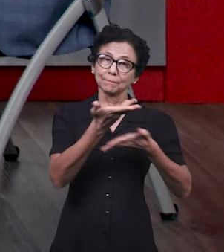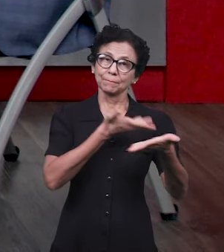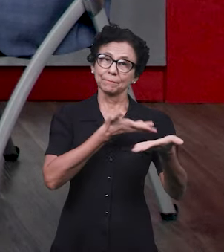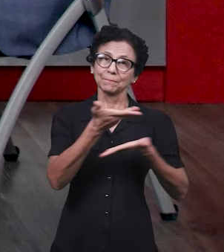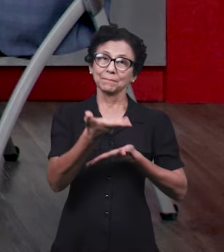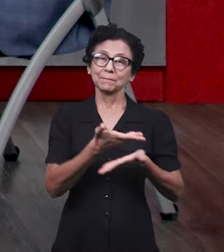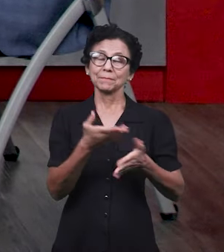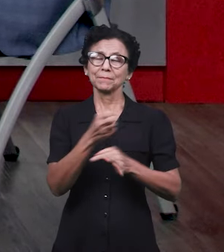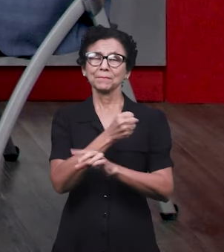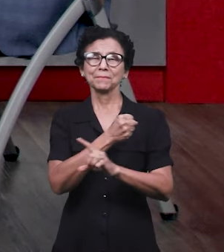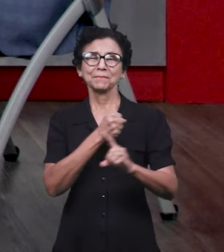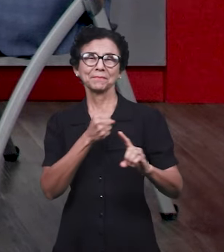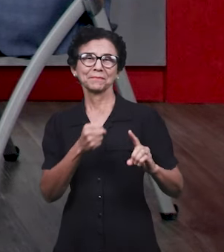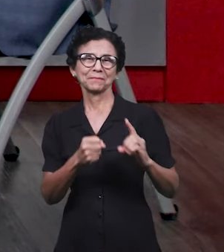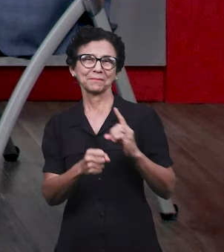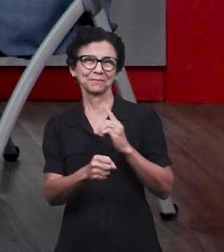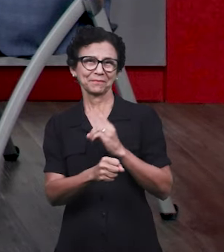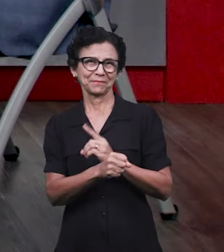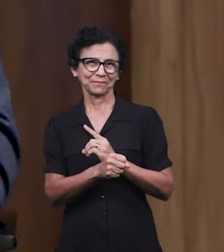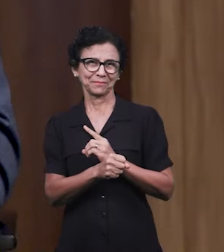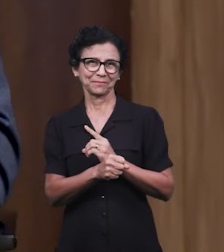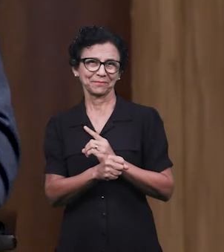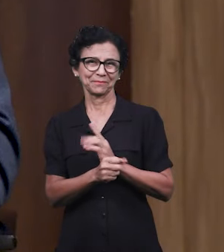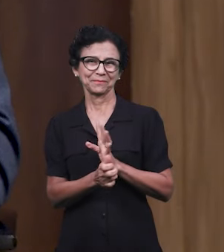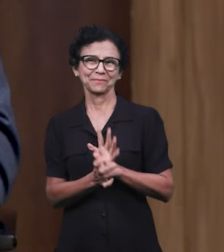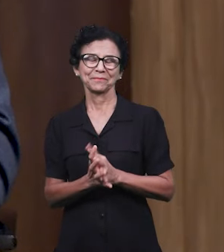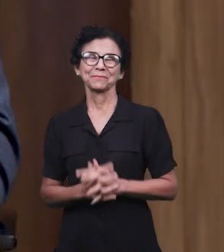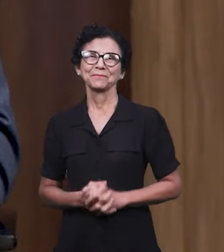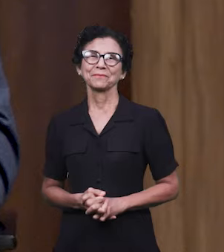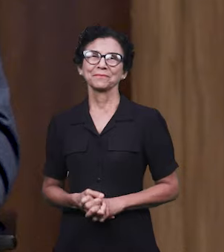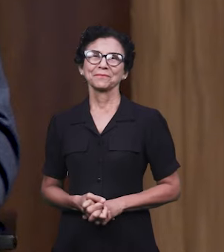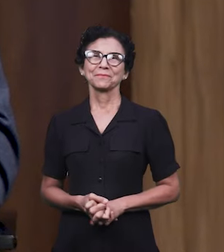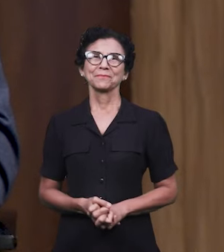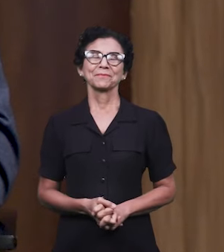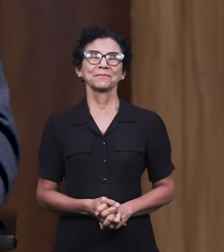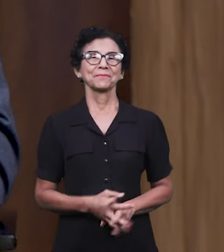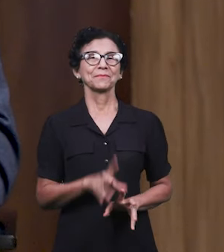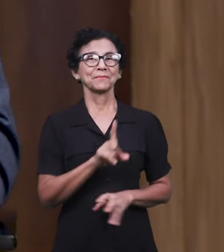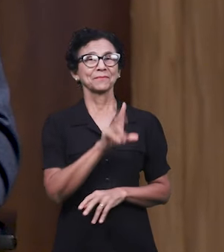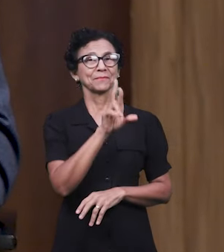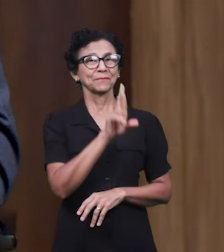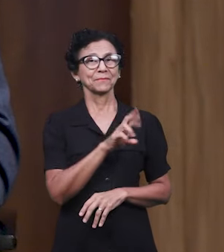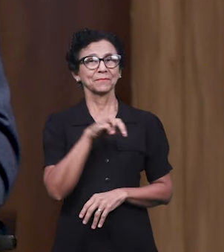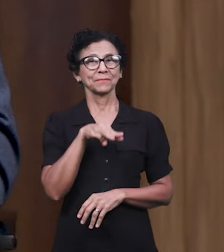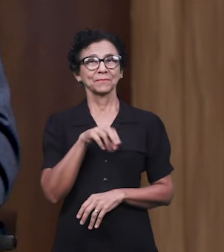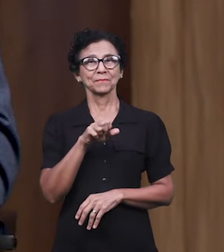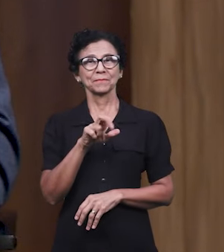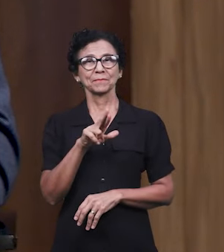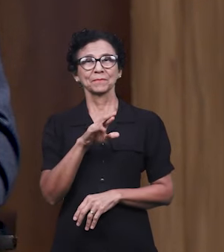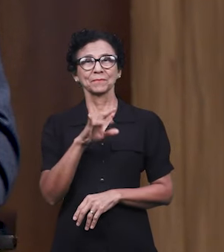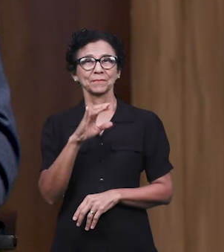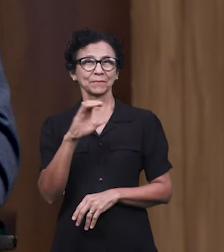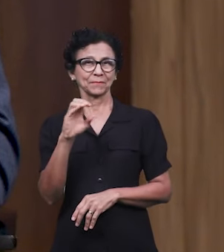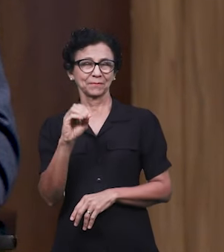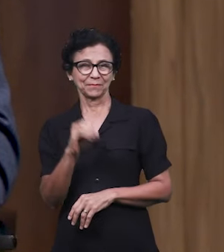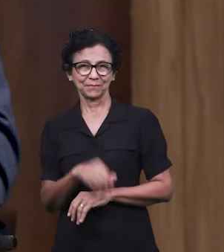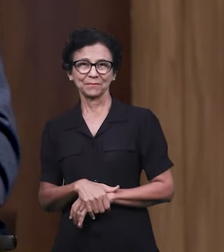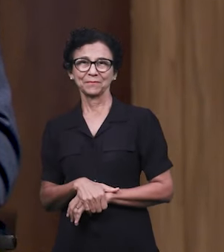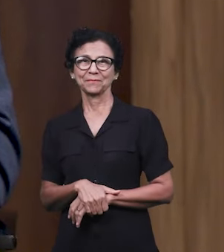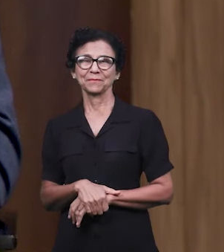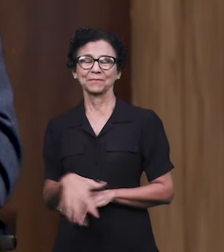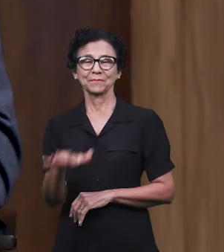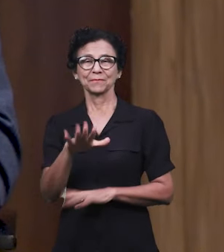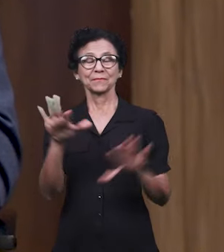sociedade do modo geral. Não, perfeito. Hoje nós conversamos com o doutor Maurício Freire, advogado especialista de